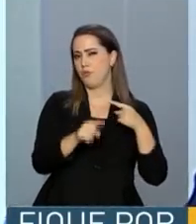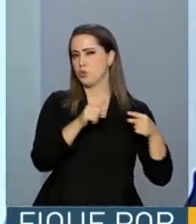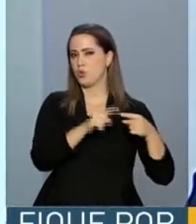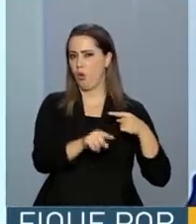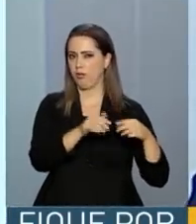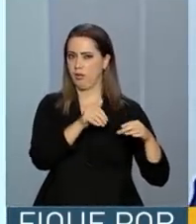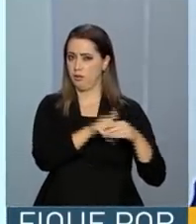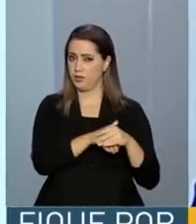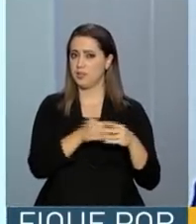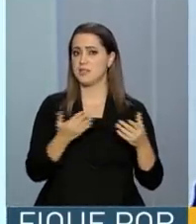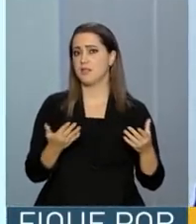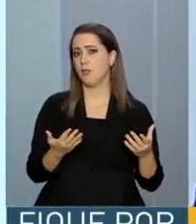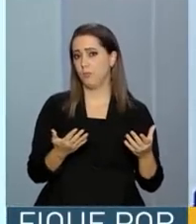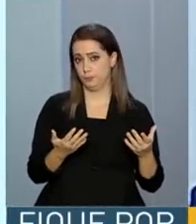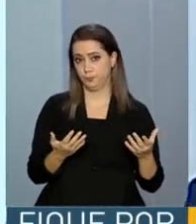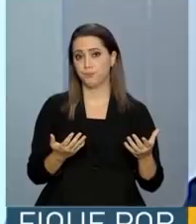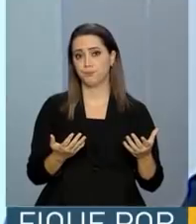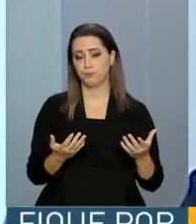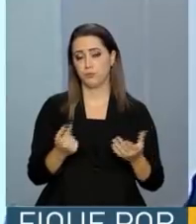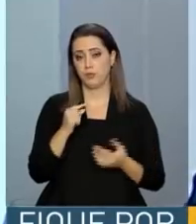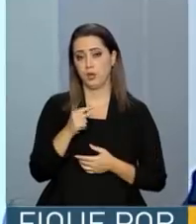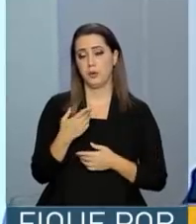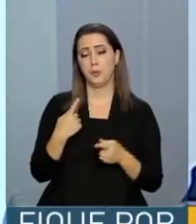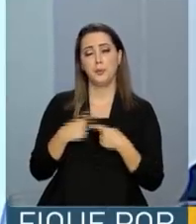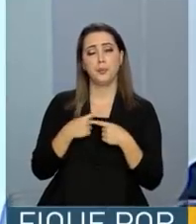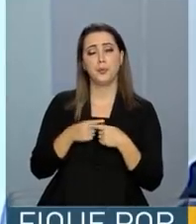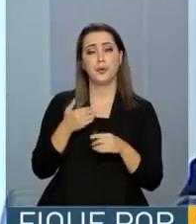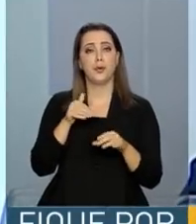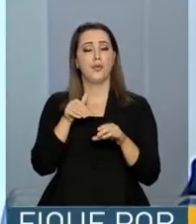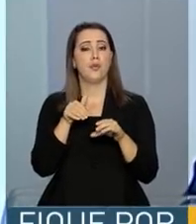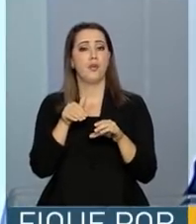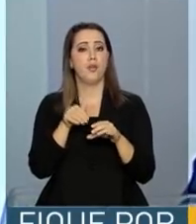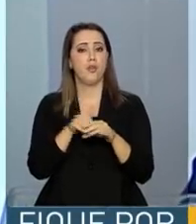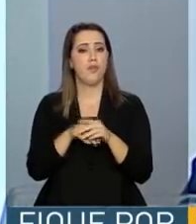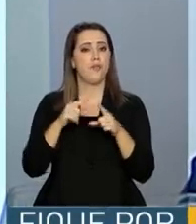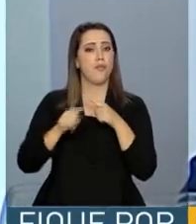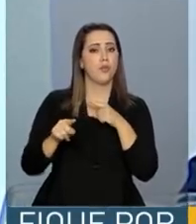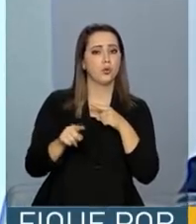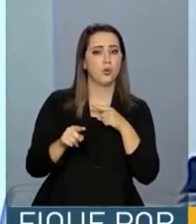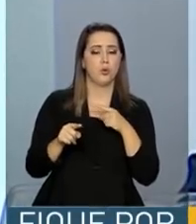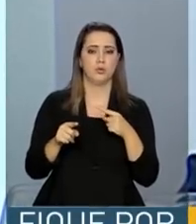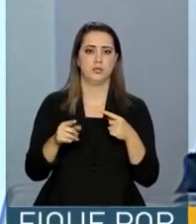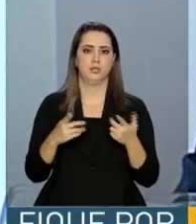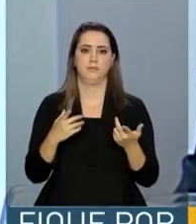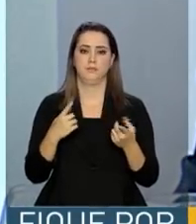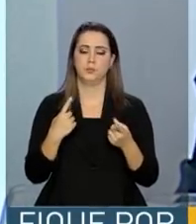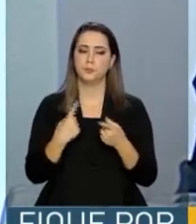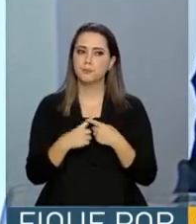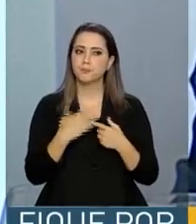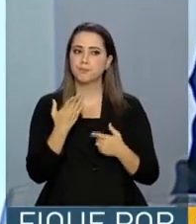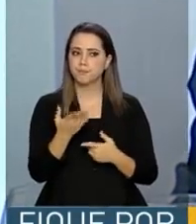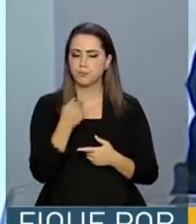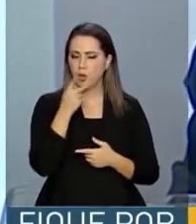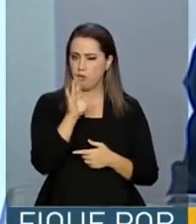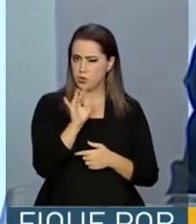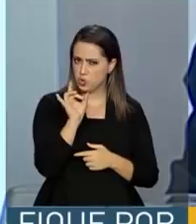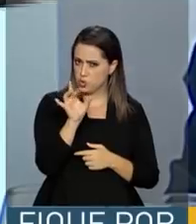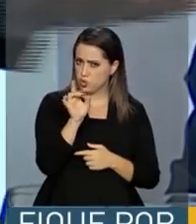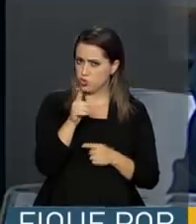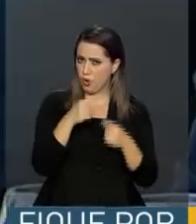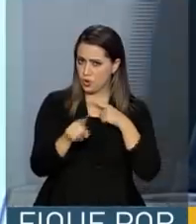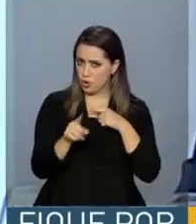é bom mas eu voto contra então por que digo eu você só pode dizer que você vota contra